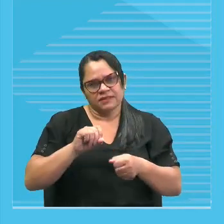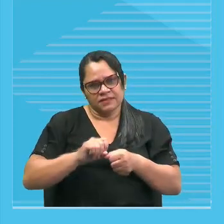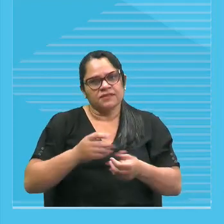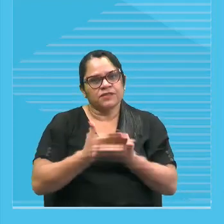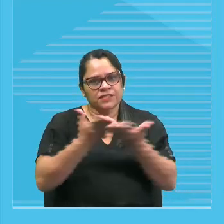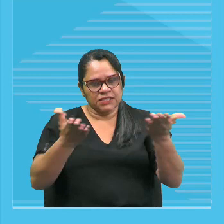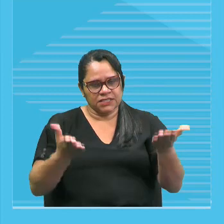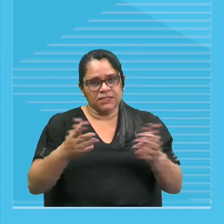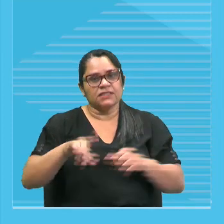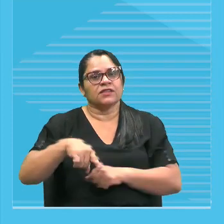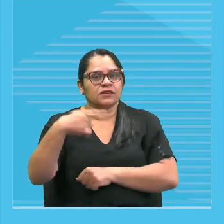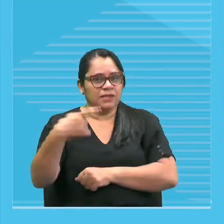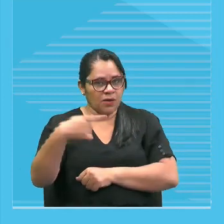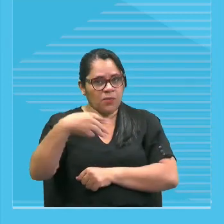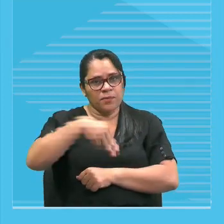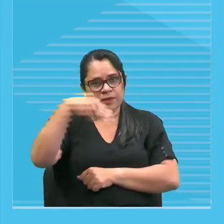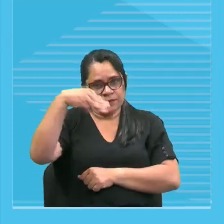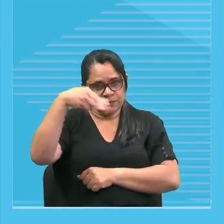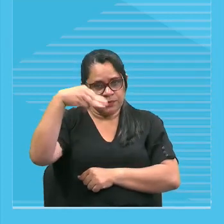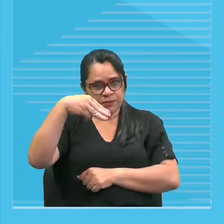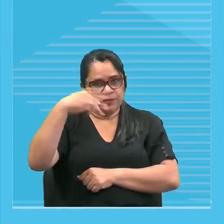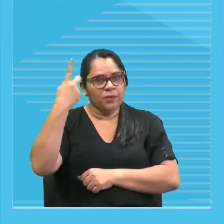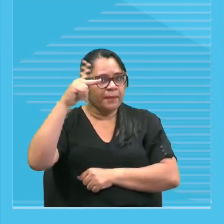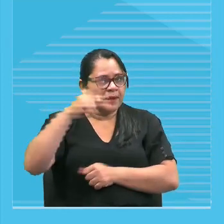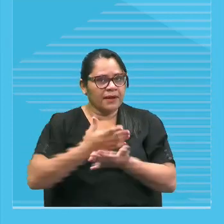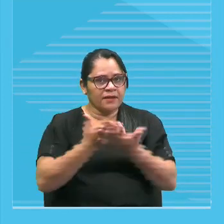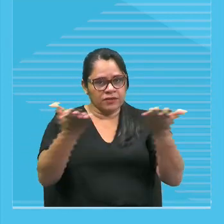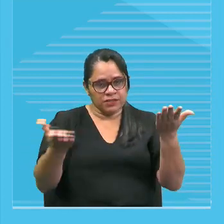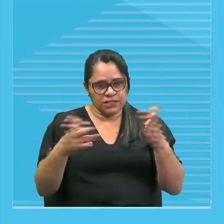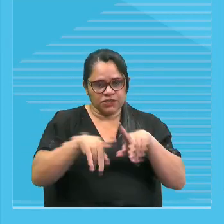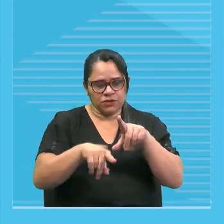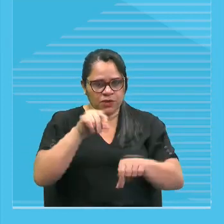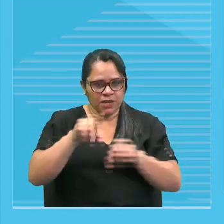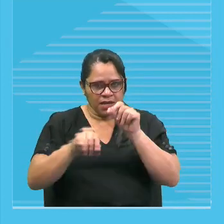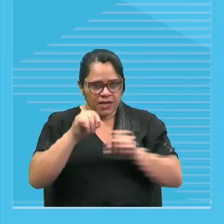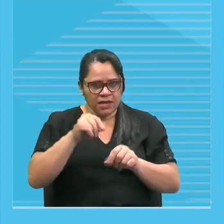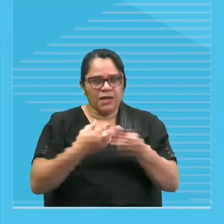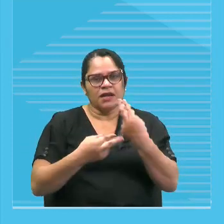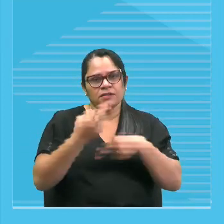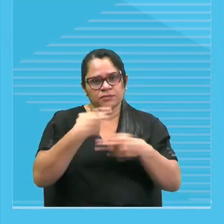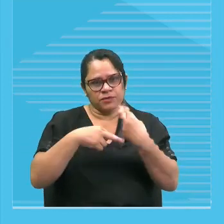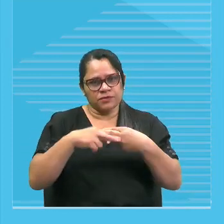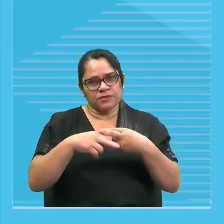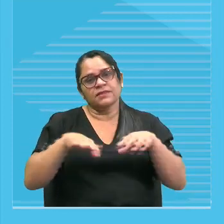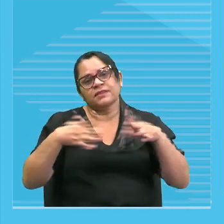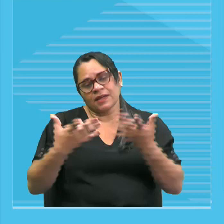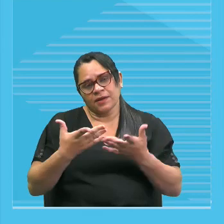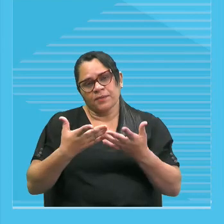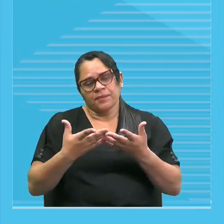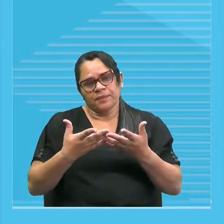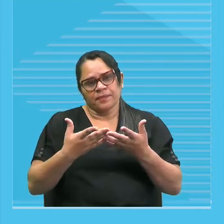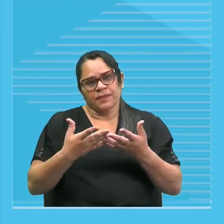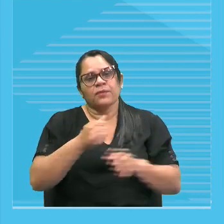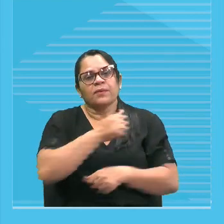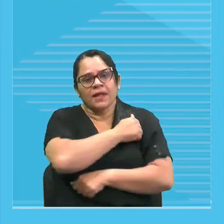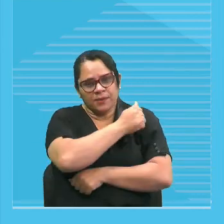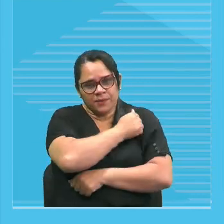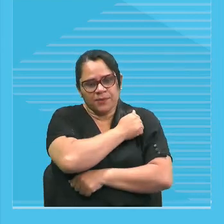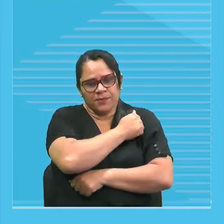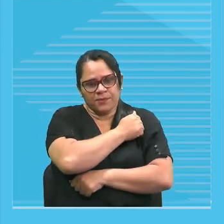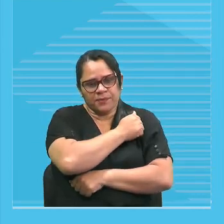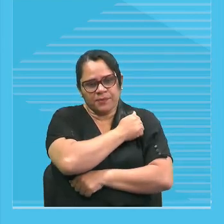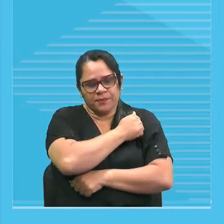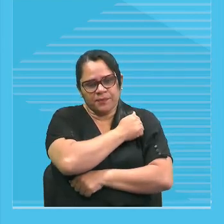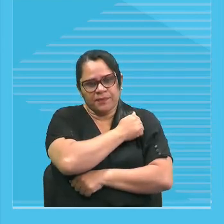Vou marcar um minuto para vocês escolherem resposta e Quem souber quem quiser participar mandando resposta pelo chat